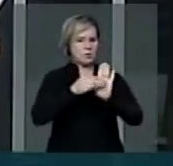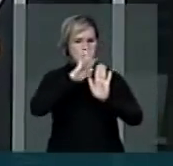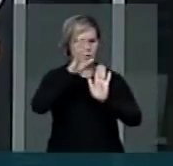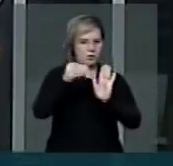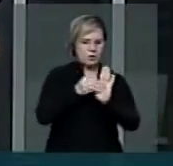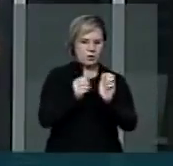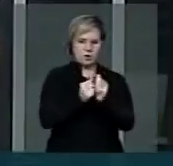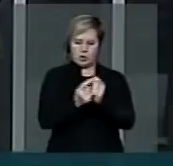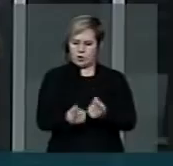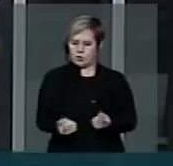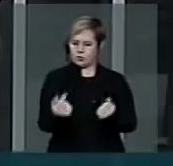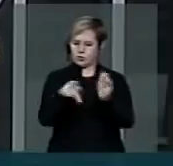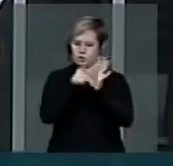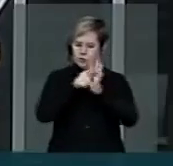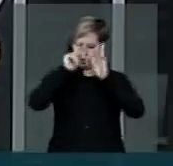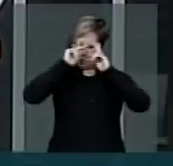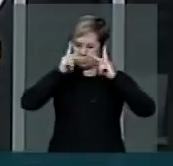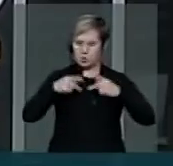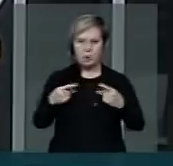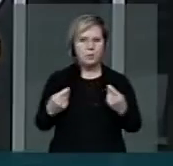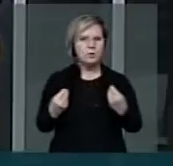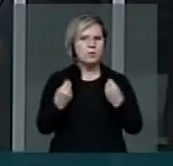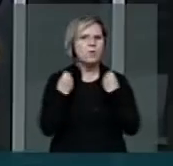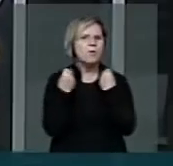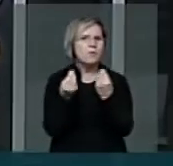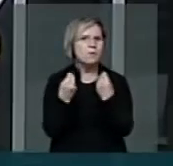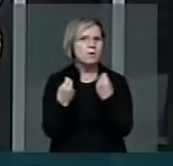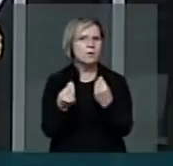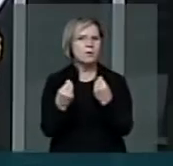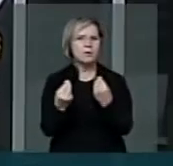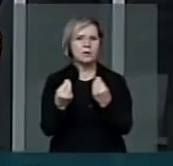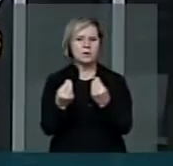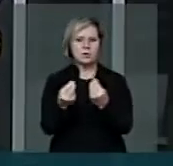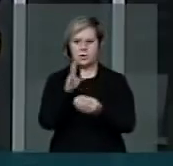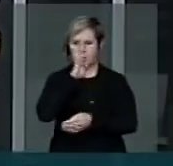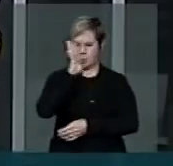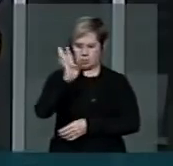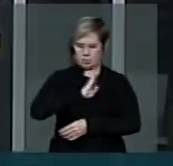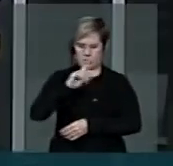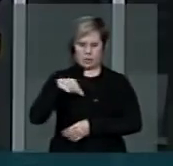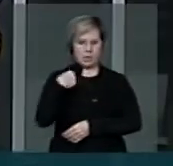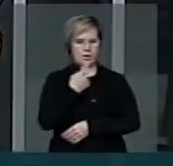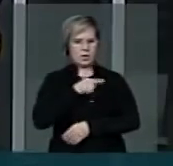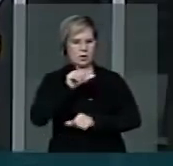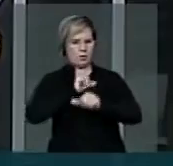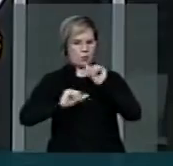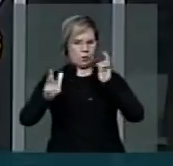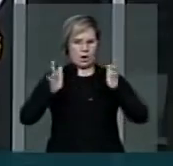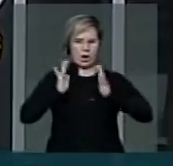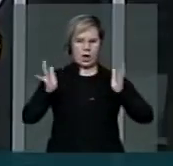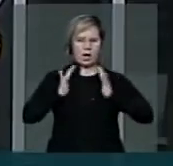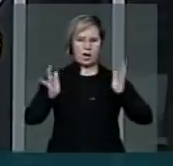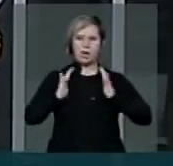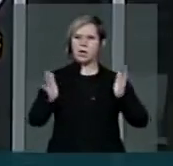no enriquecimento deles mesmos. Observe, nos acusa de enriquecimento